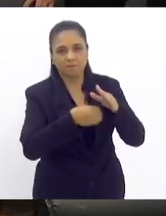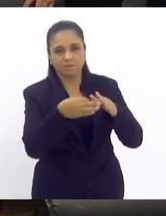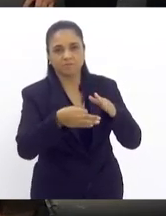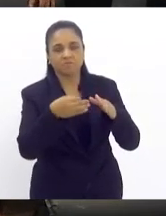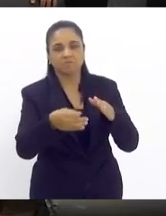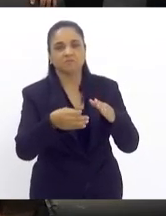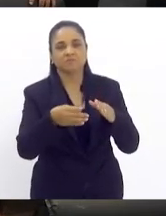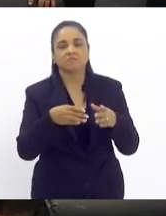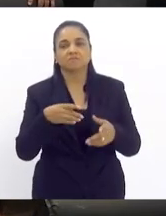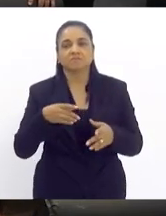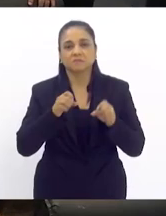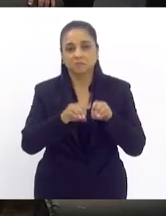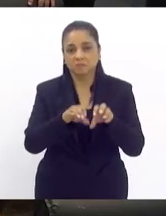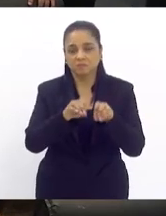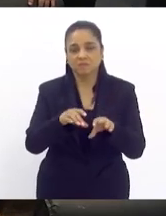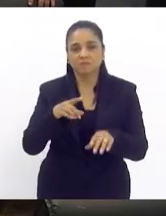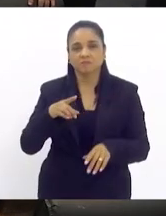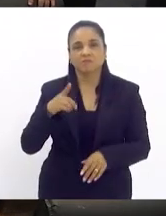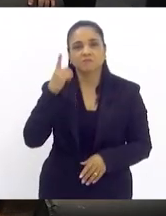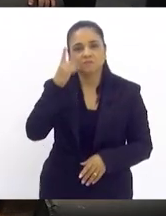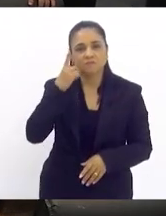Lopes.